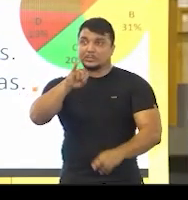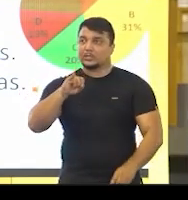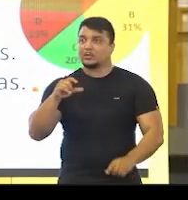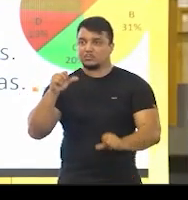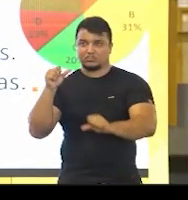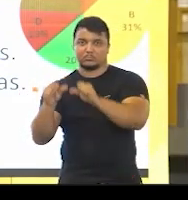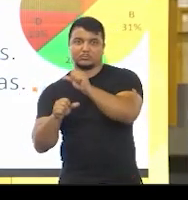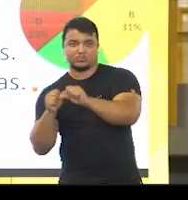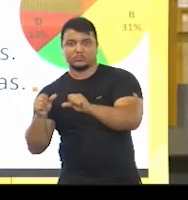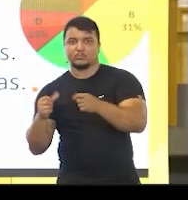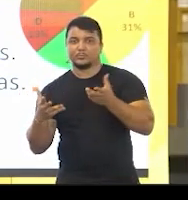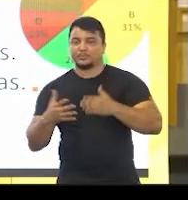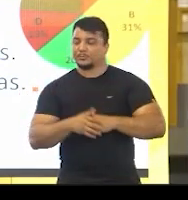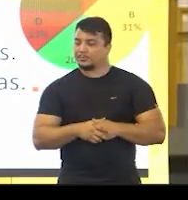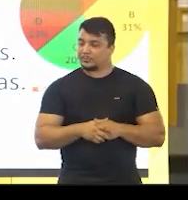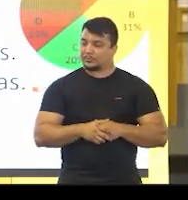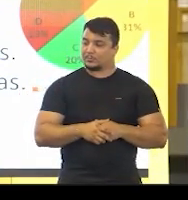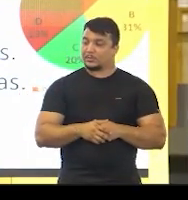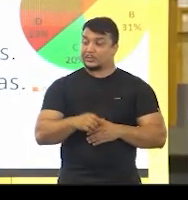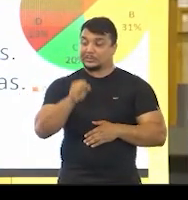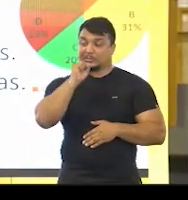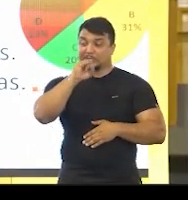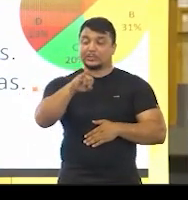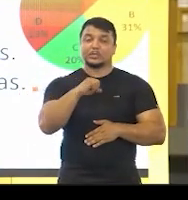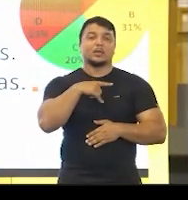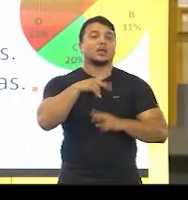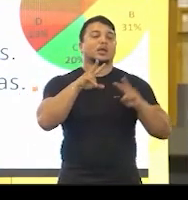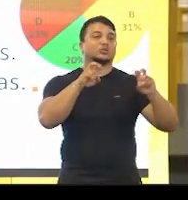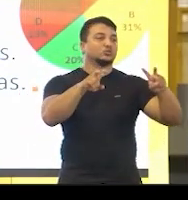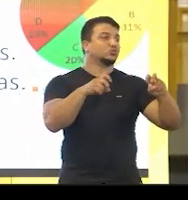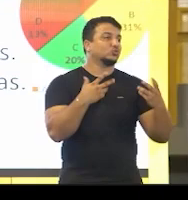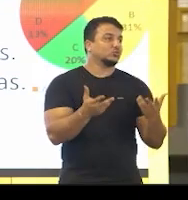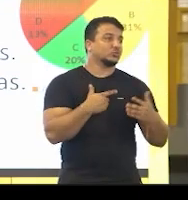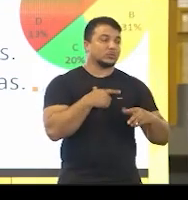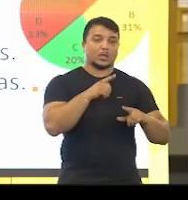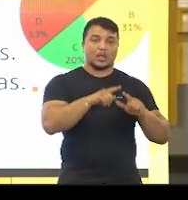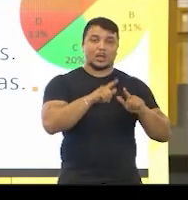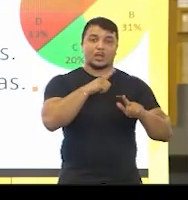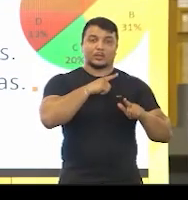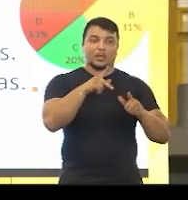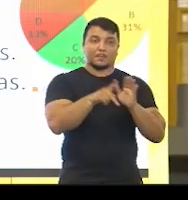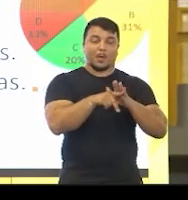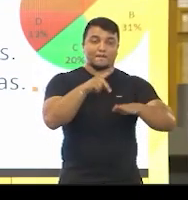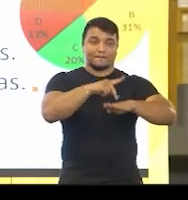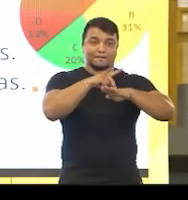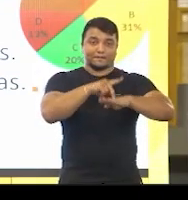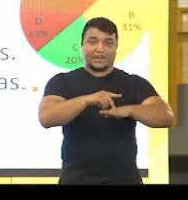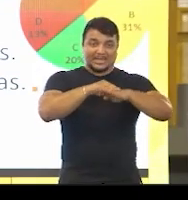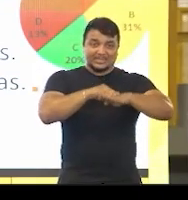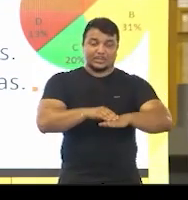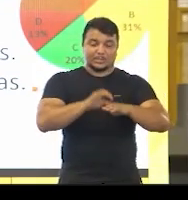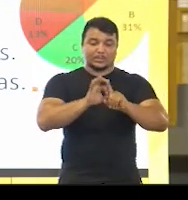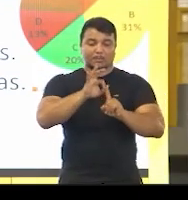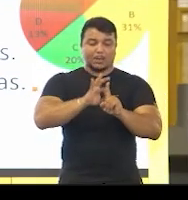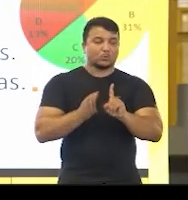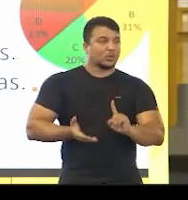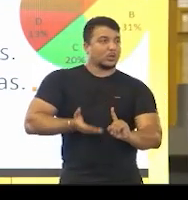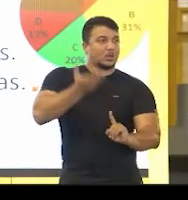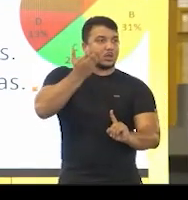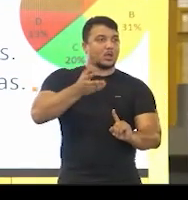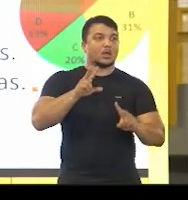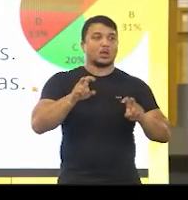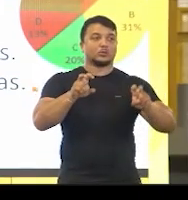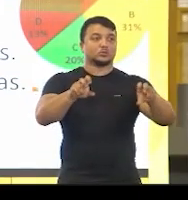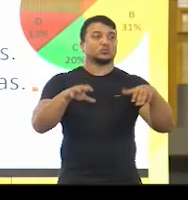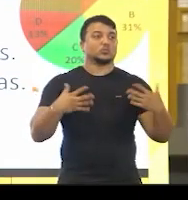subsolo. E aqui, se tivesse um texto falando de elevada pressão e elevada temperatura,